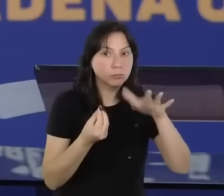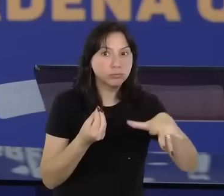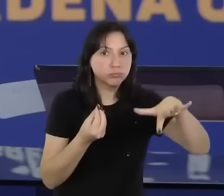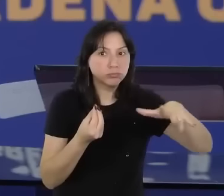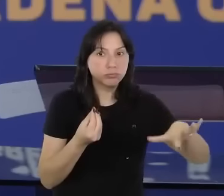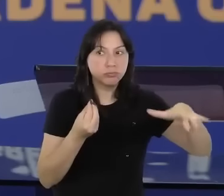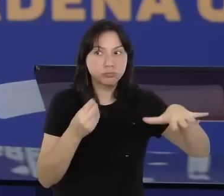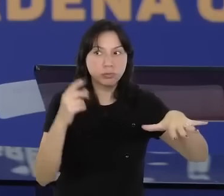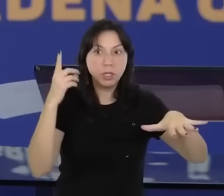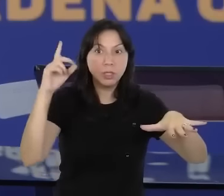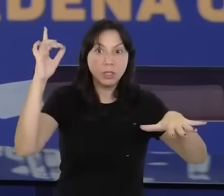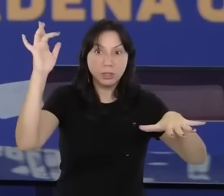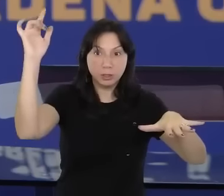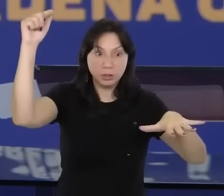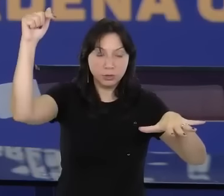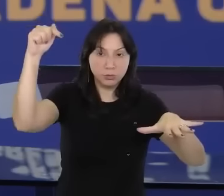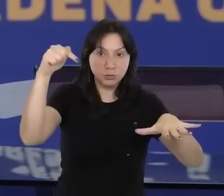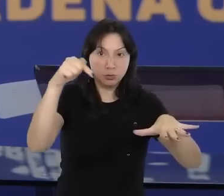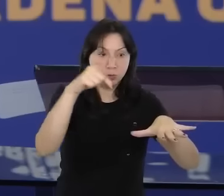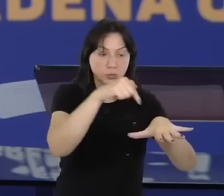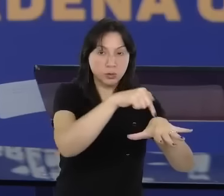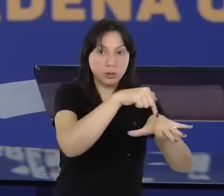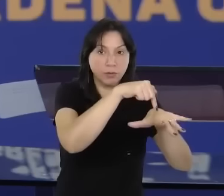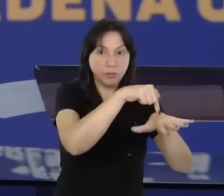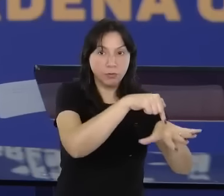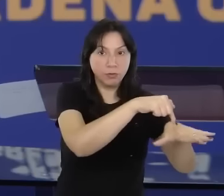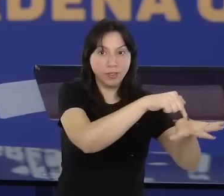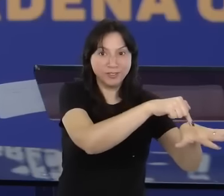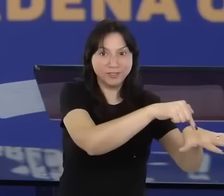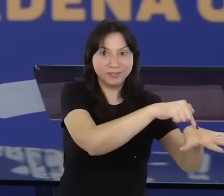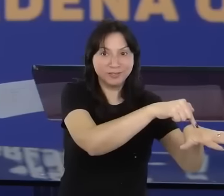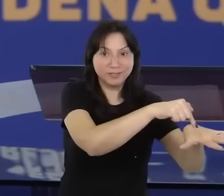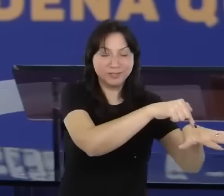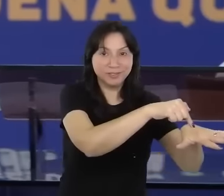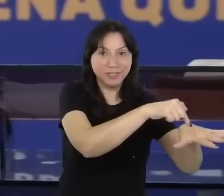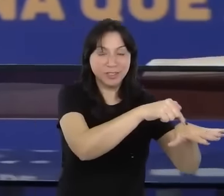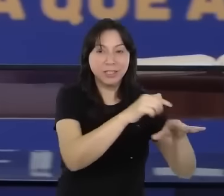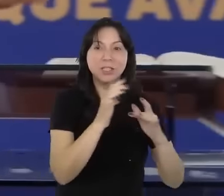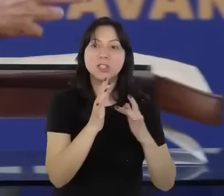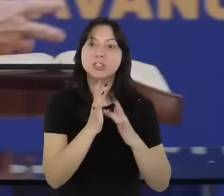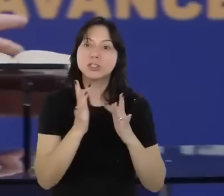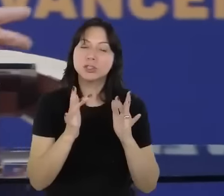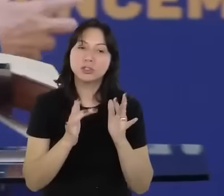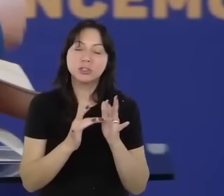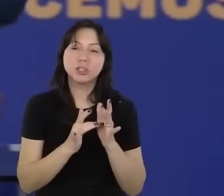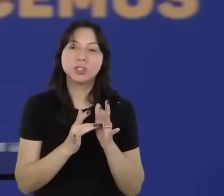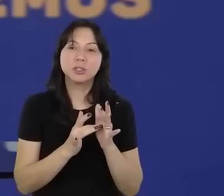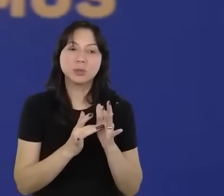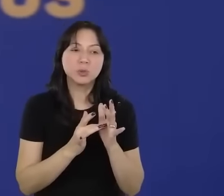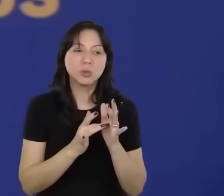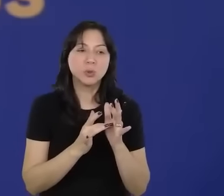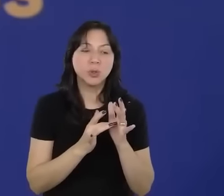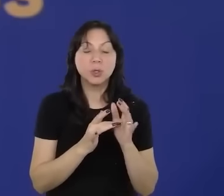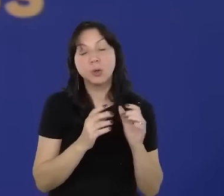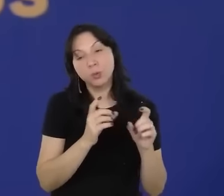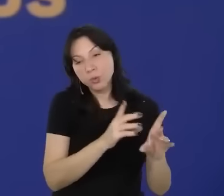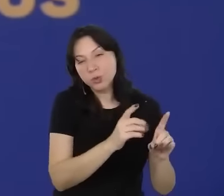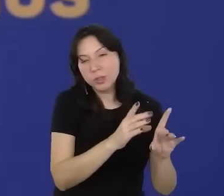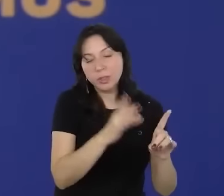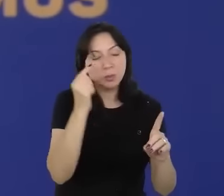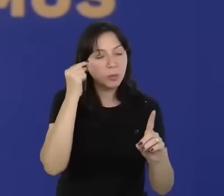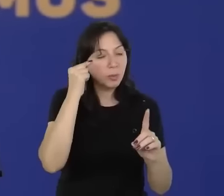tinha notícia de que alguém Andara sobre o mar o que eles esperavam que Jesus pegasse um outro barco e rasse com mais